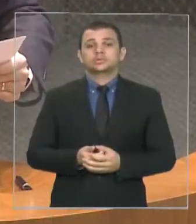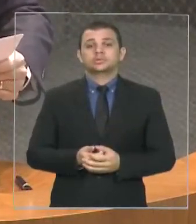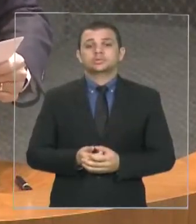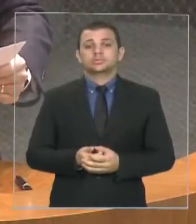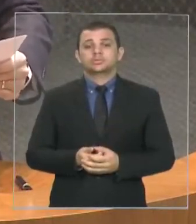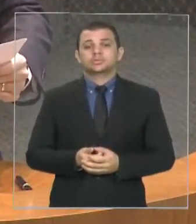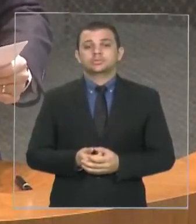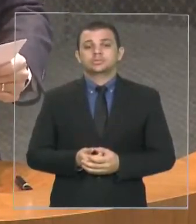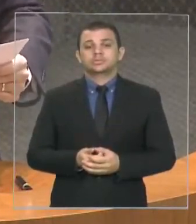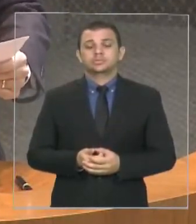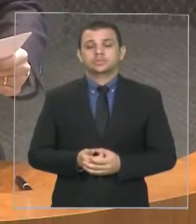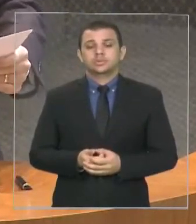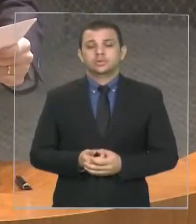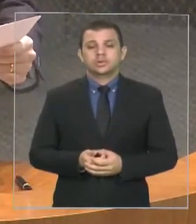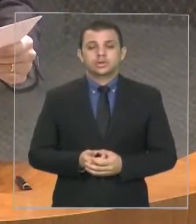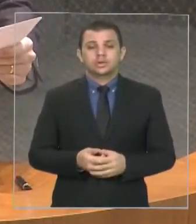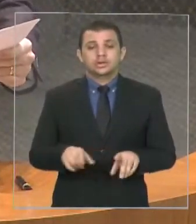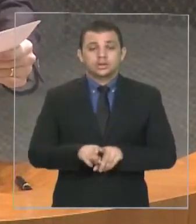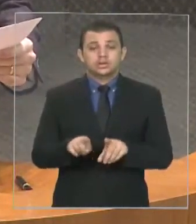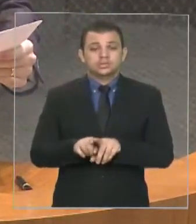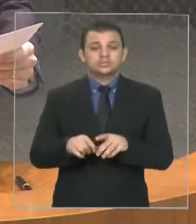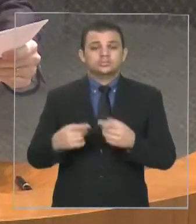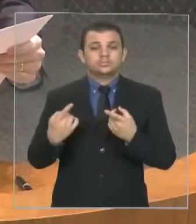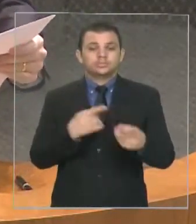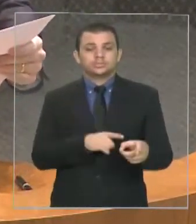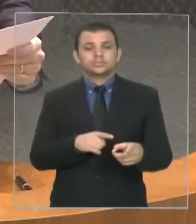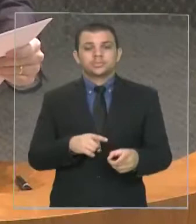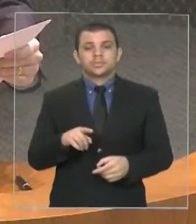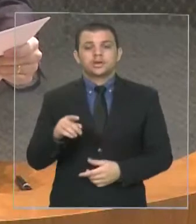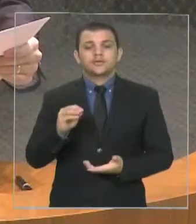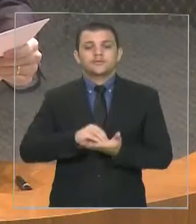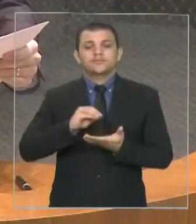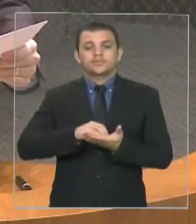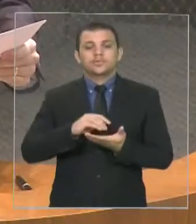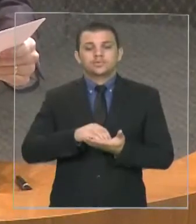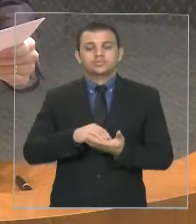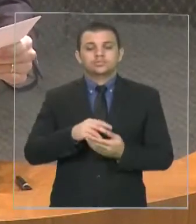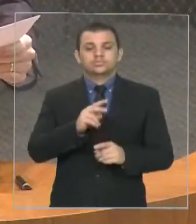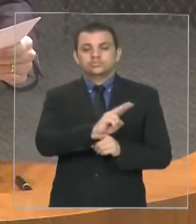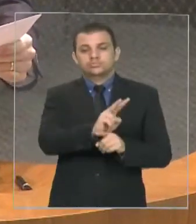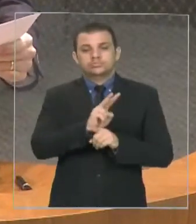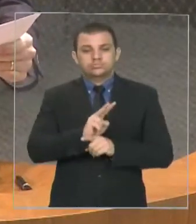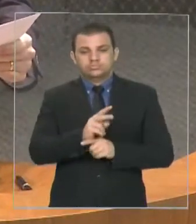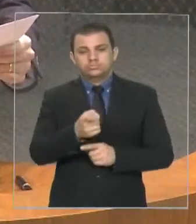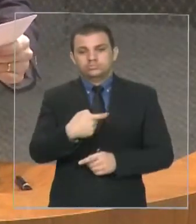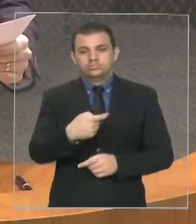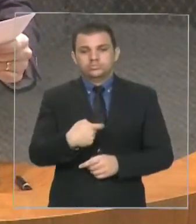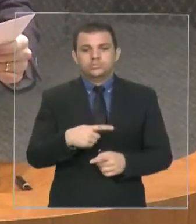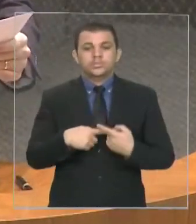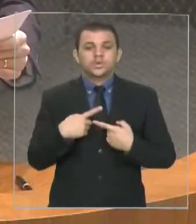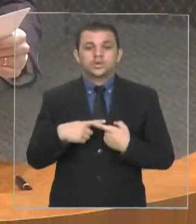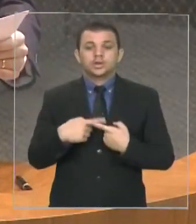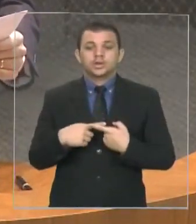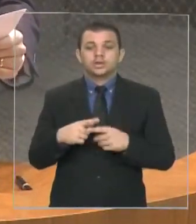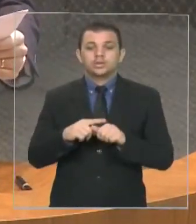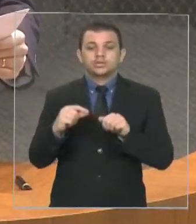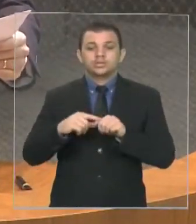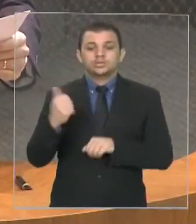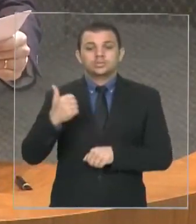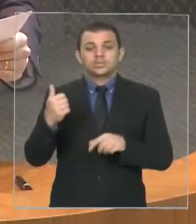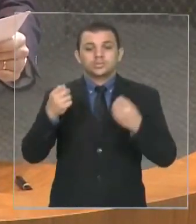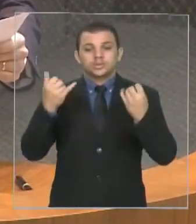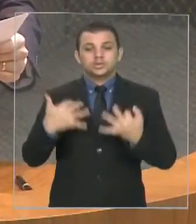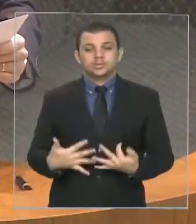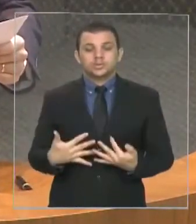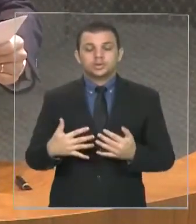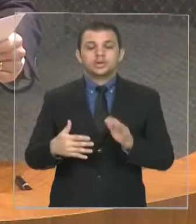do não confisco, pois aqui no artigo 2º desta medida provisória, senhor presidente, ele diz que a anistia outorgada por esta medida